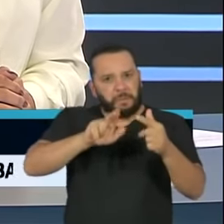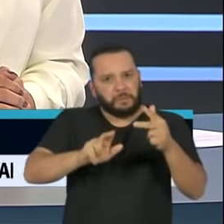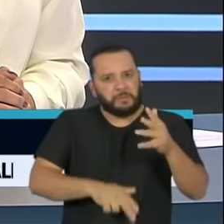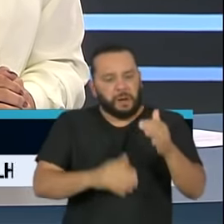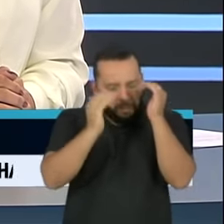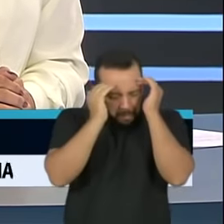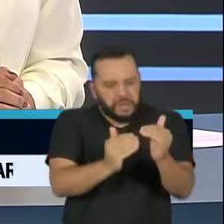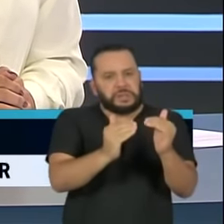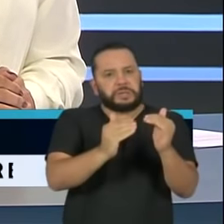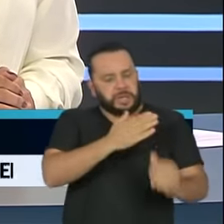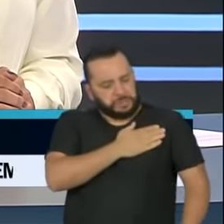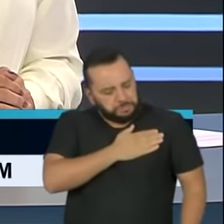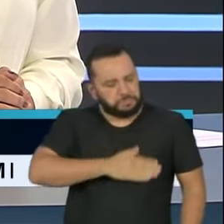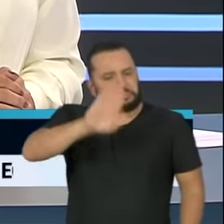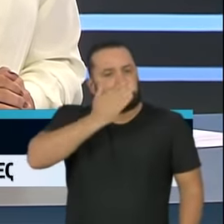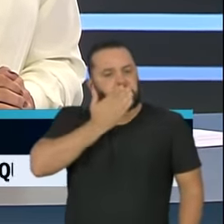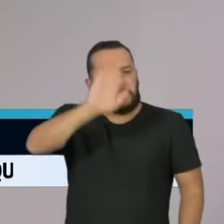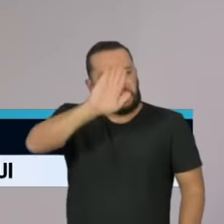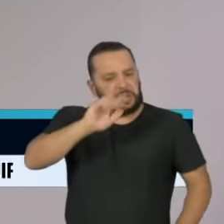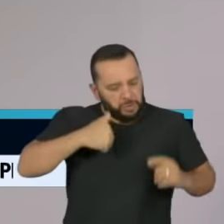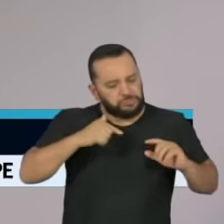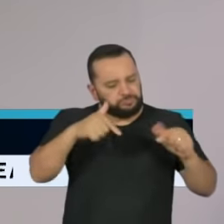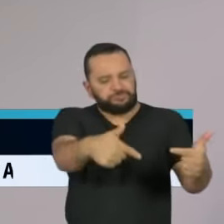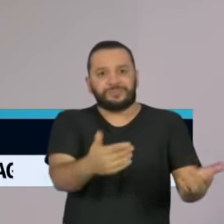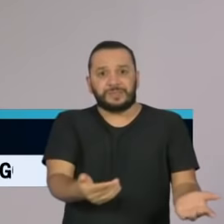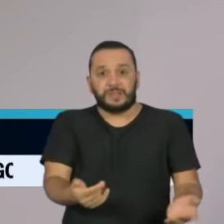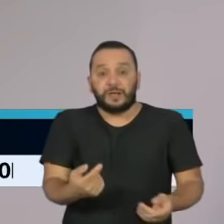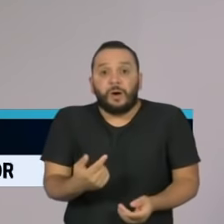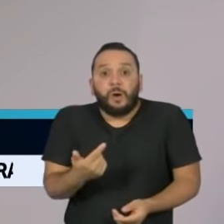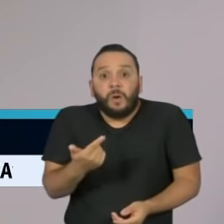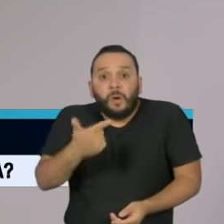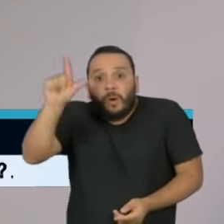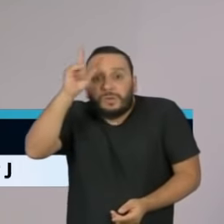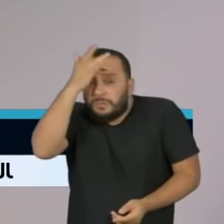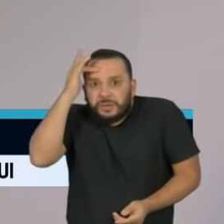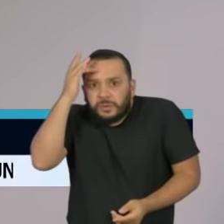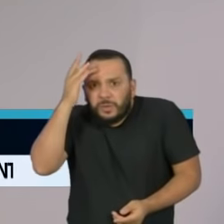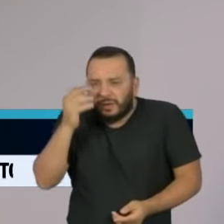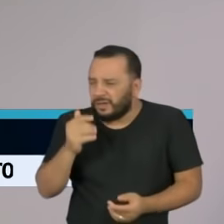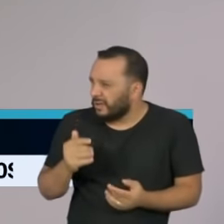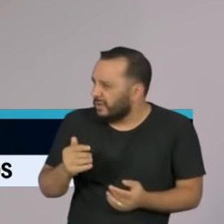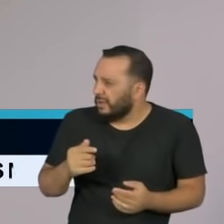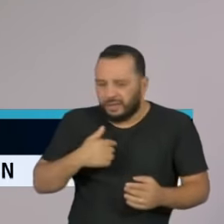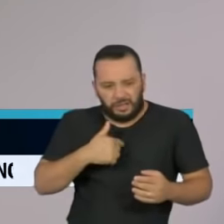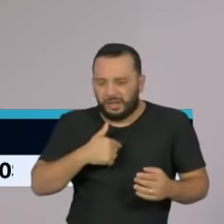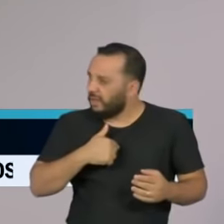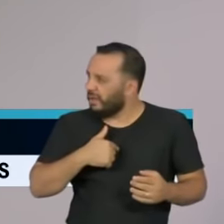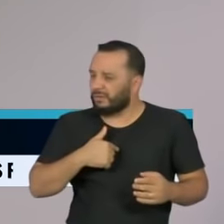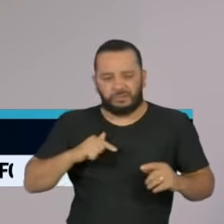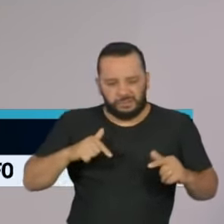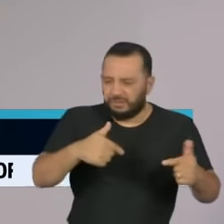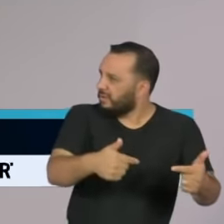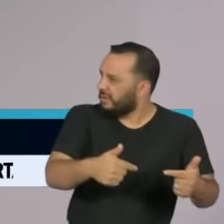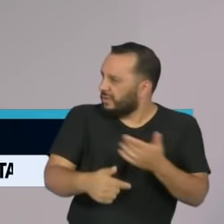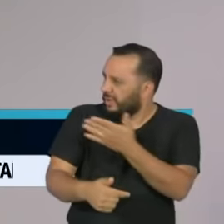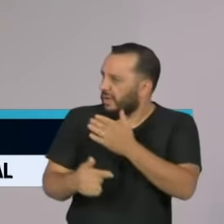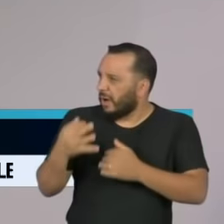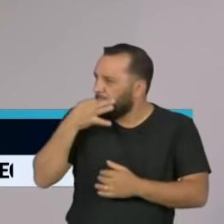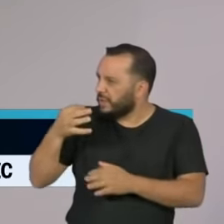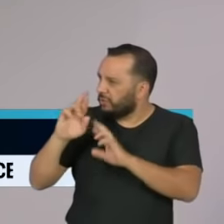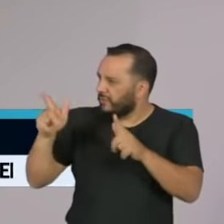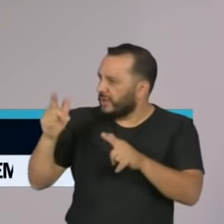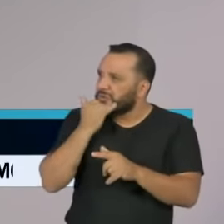Porque, na verdade, qualquer outro que não tivesse essa compreensão teria pedido o boné. Olha aqui, tá bom, senhor presidente,